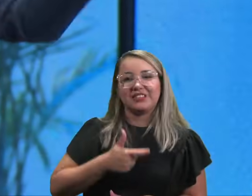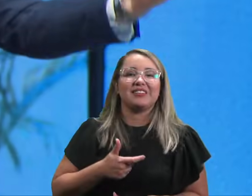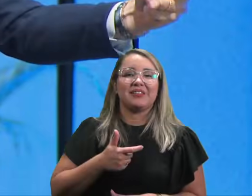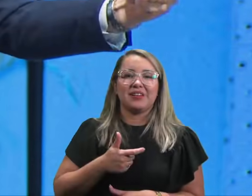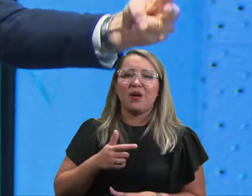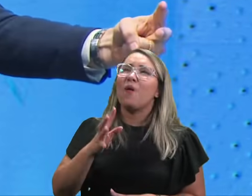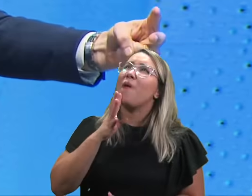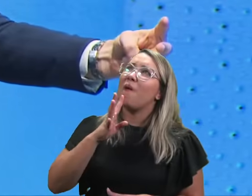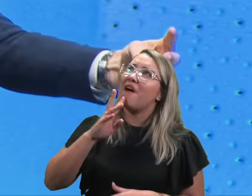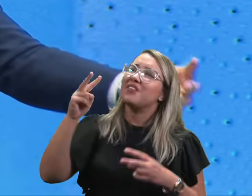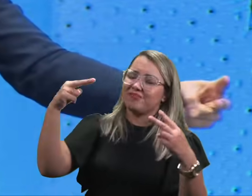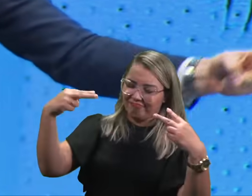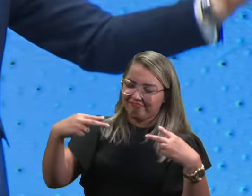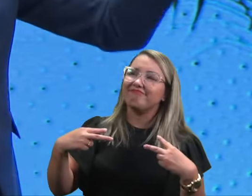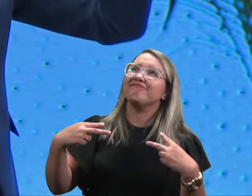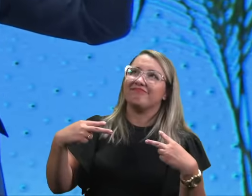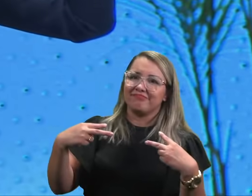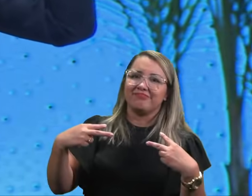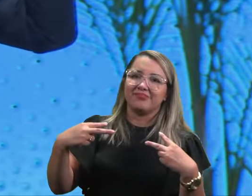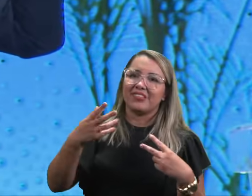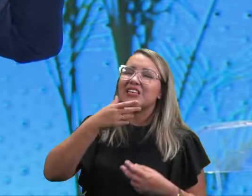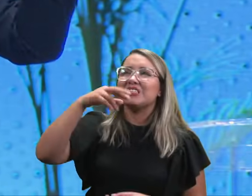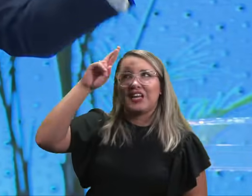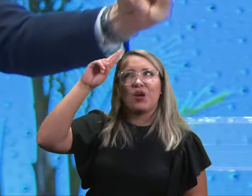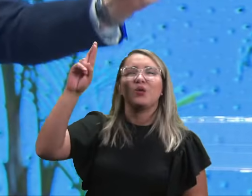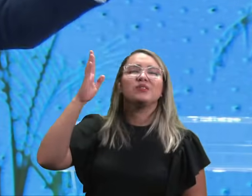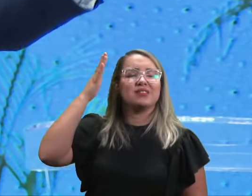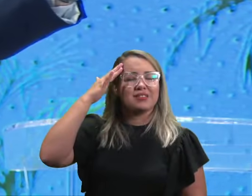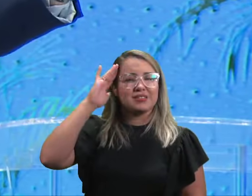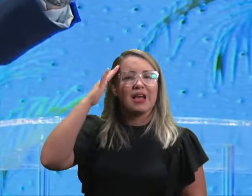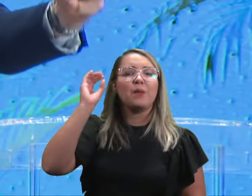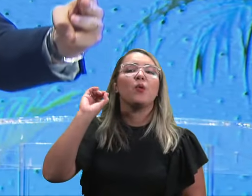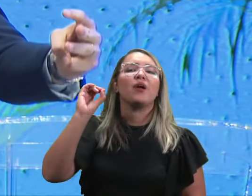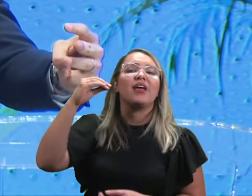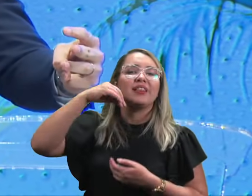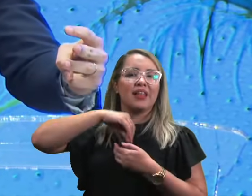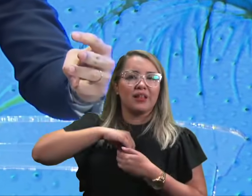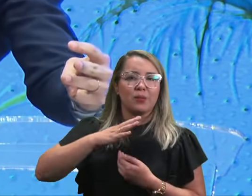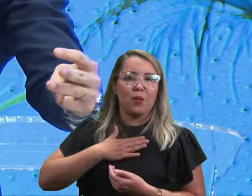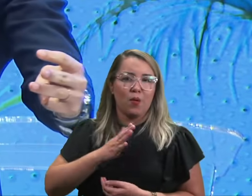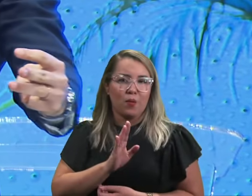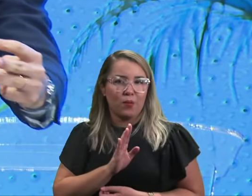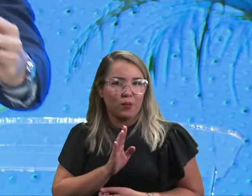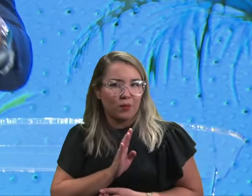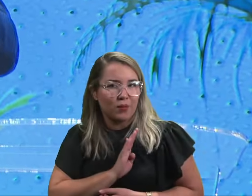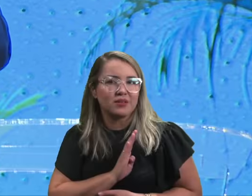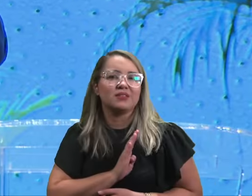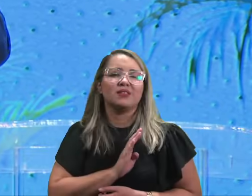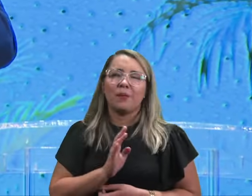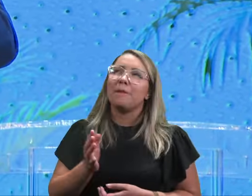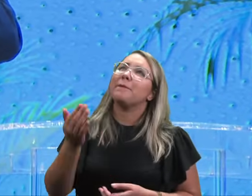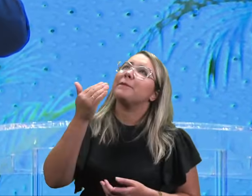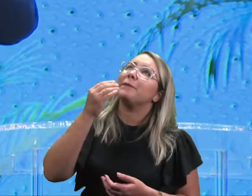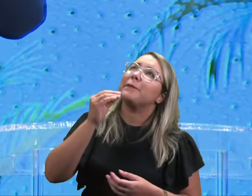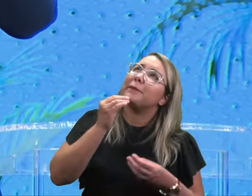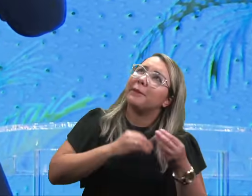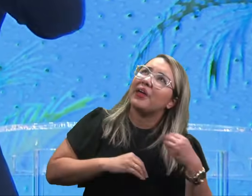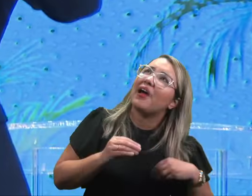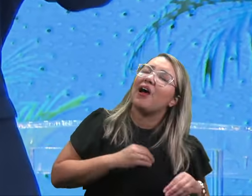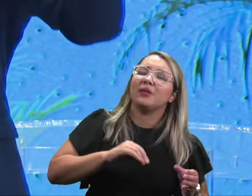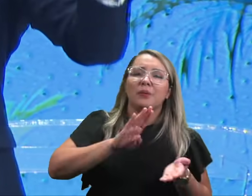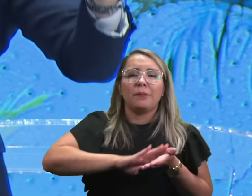me conheces, Senhor, Tu sabes o que tem no meu coração, Senhor, perdoa os meus pecados